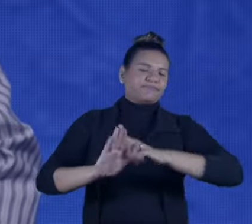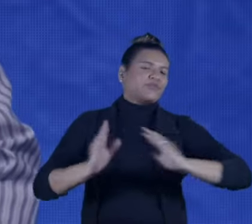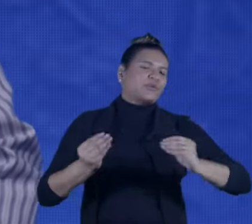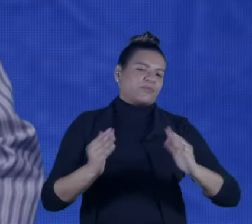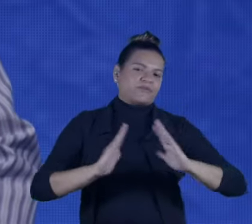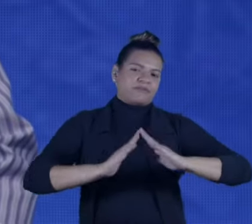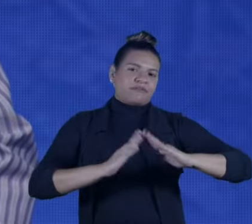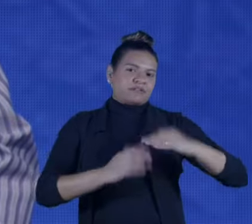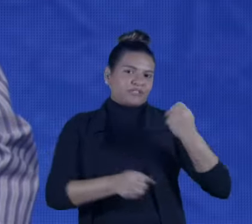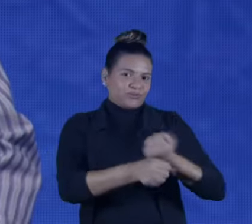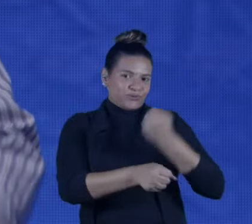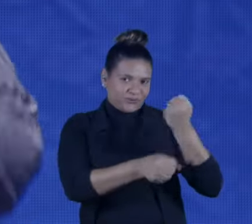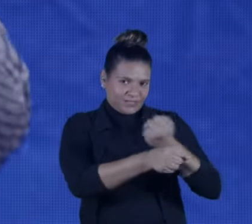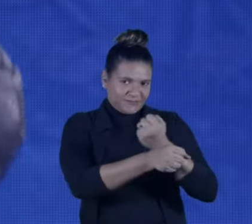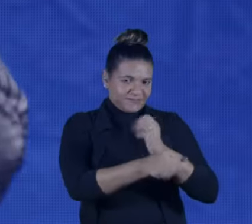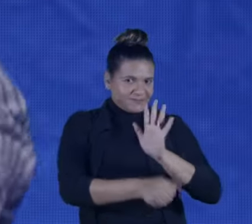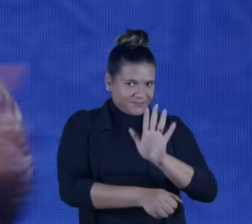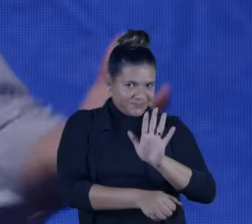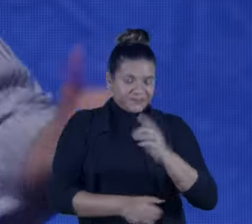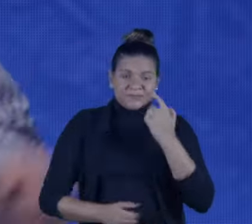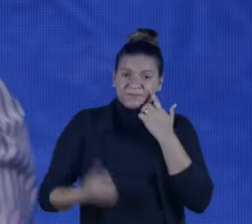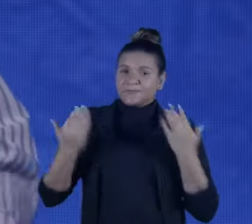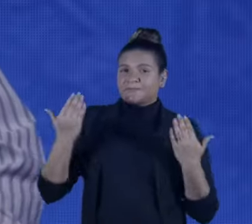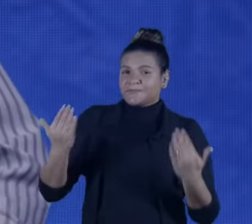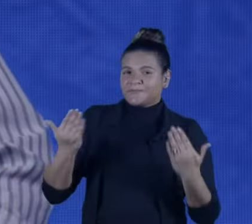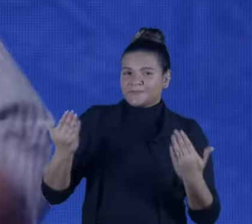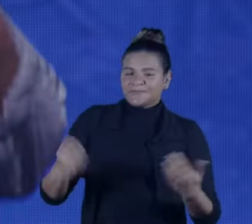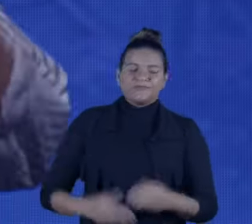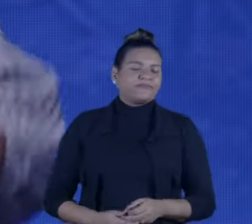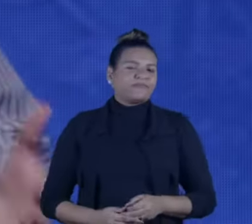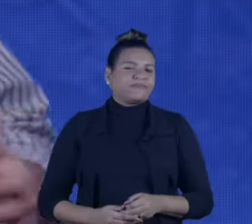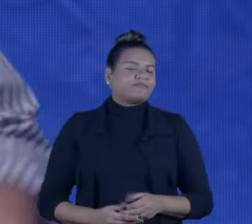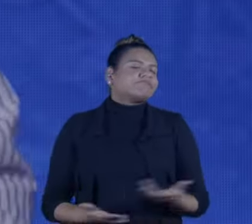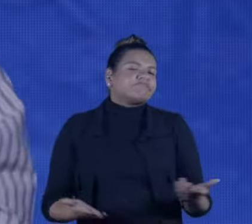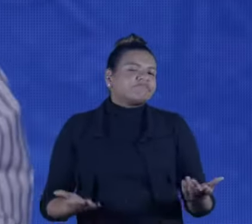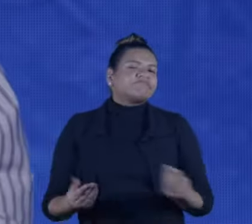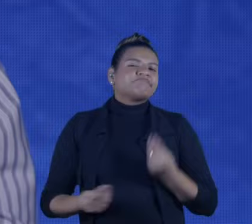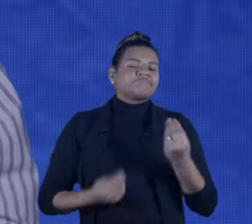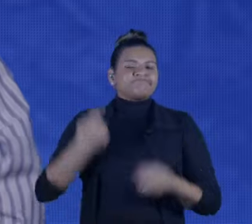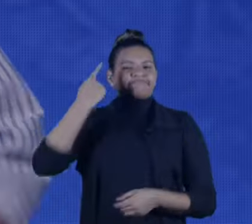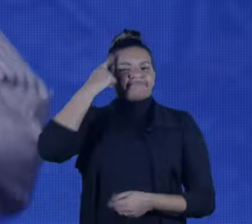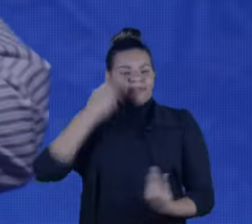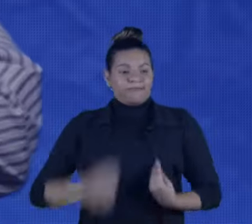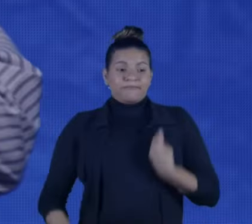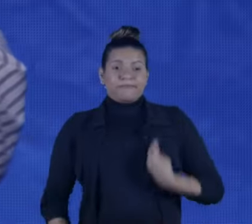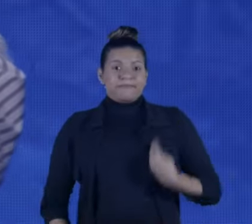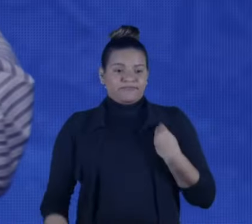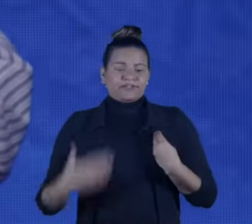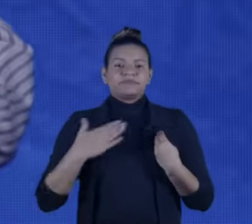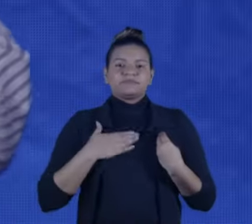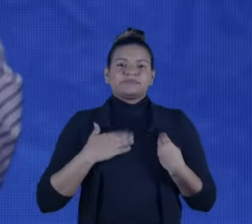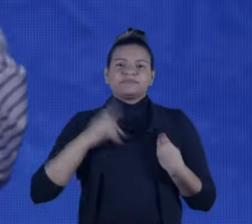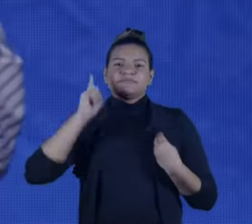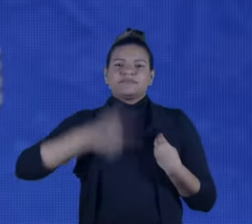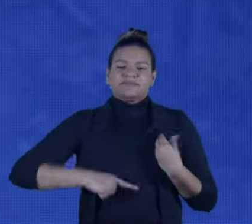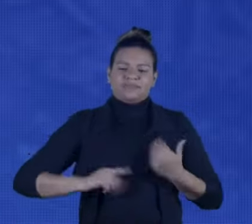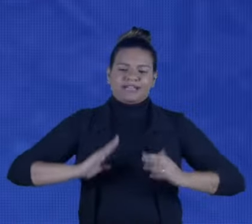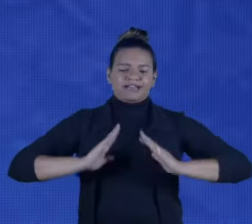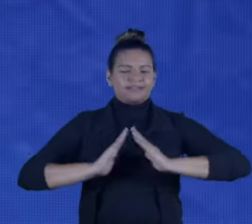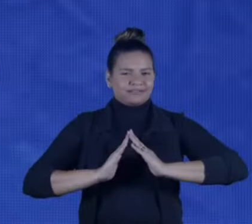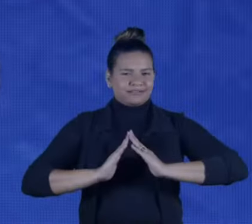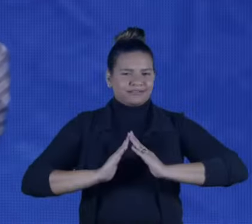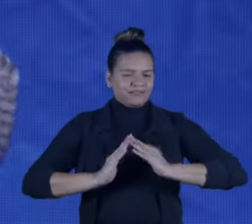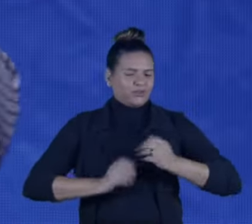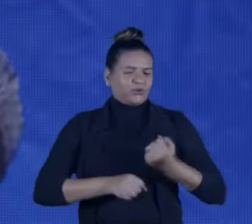edificação. A metáfora do edifício como sendo a nossa própria vida. Isso vai trazer